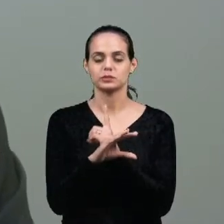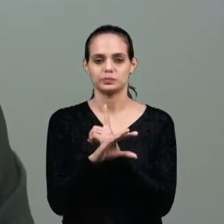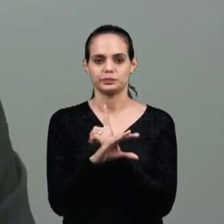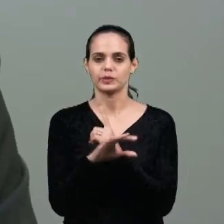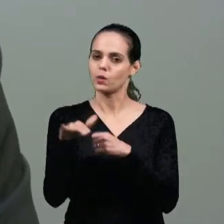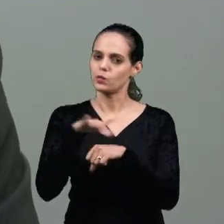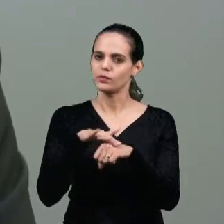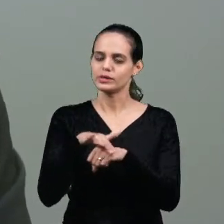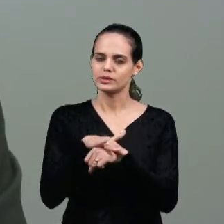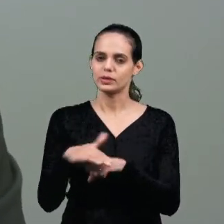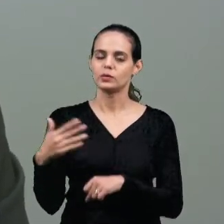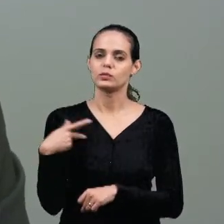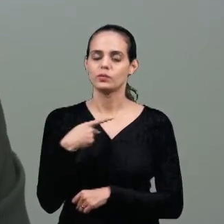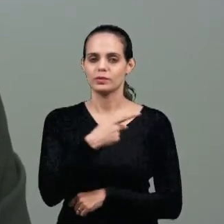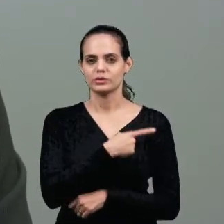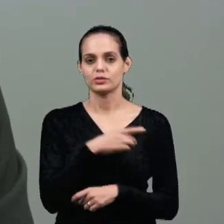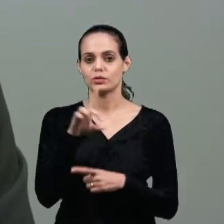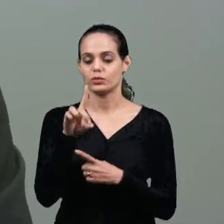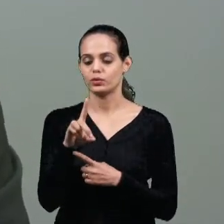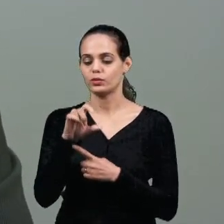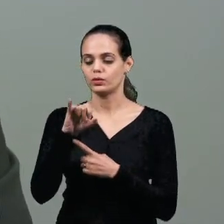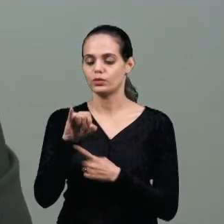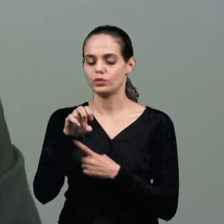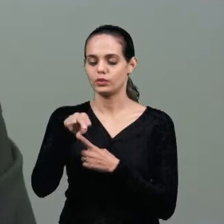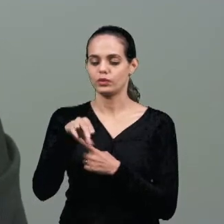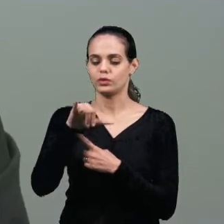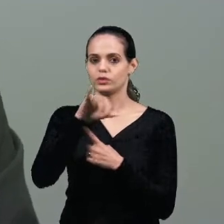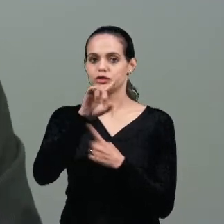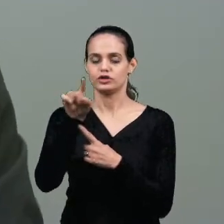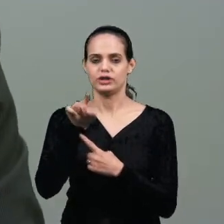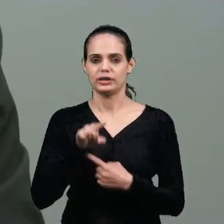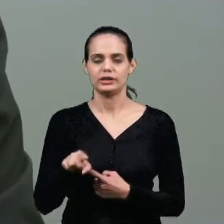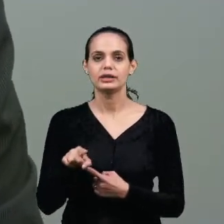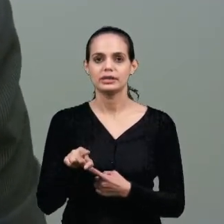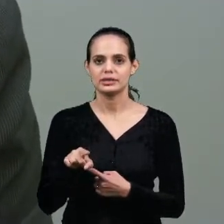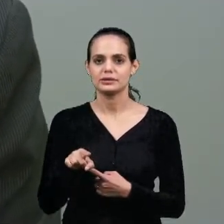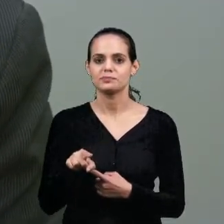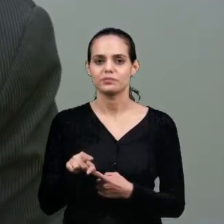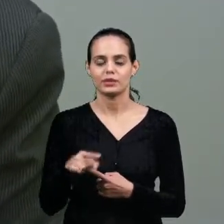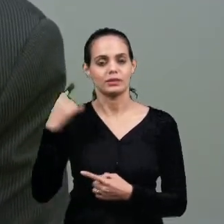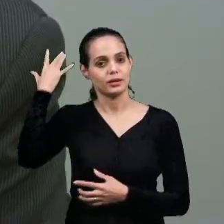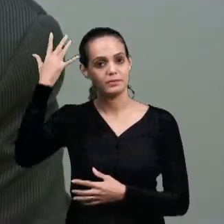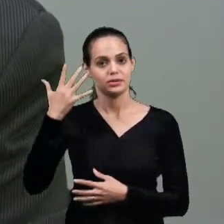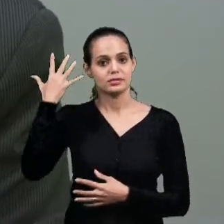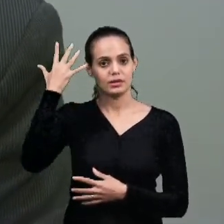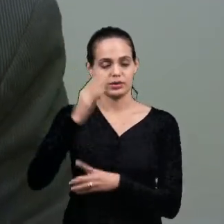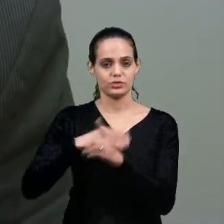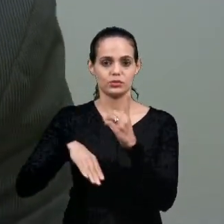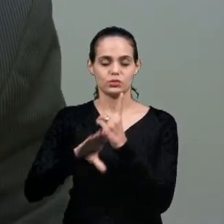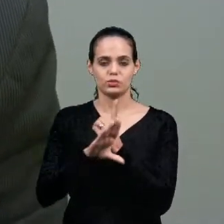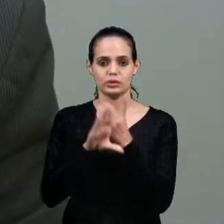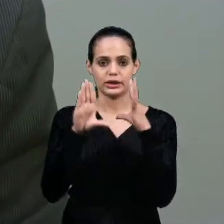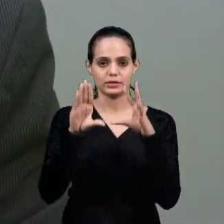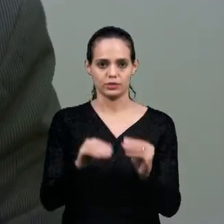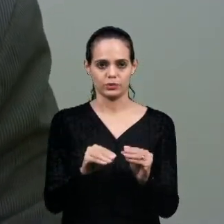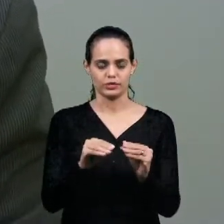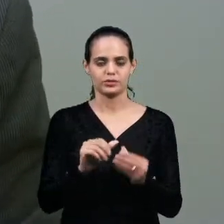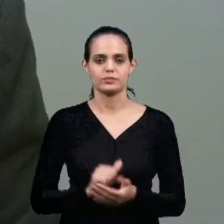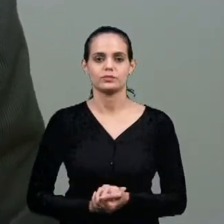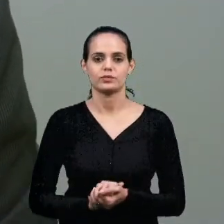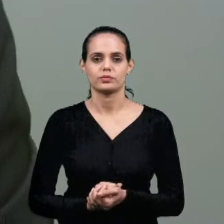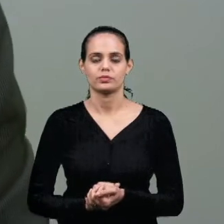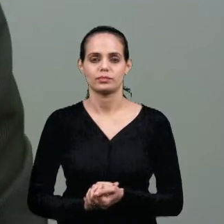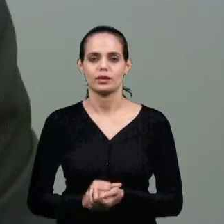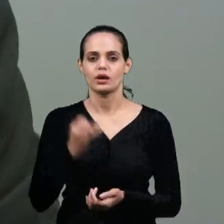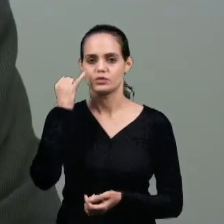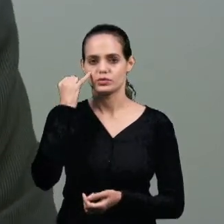Diniz Azevedo, que daqui um pouquinho irá conduzir o culto desta noite. Pastor, né, como o pastor Josias disse, né, o nome da igreja onde